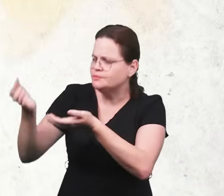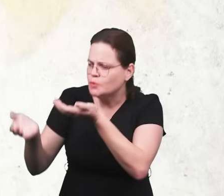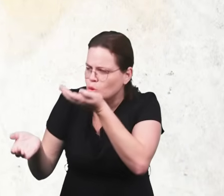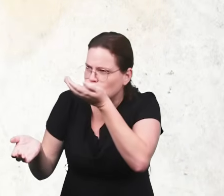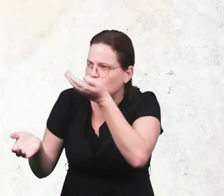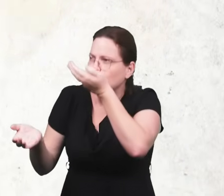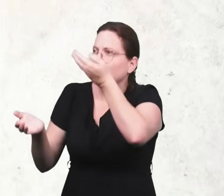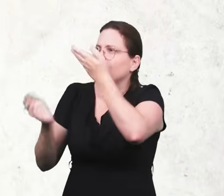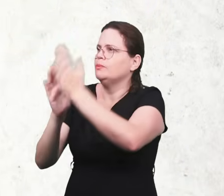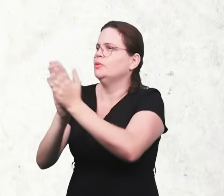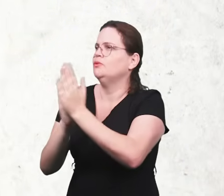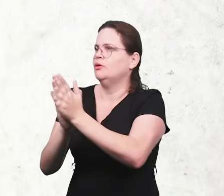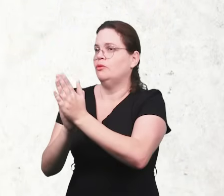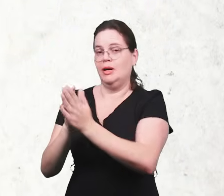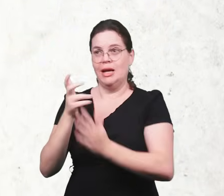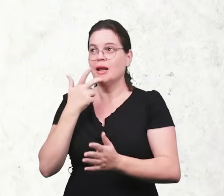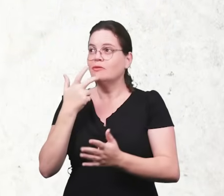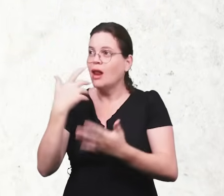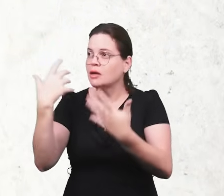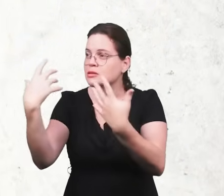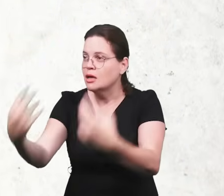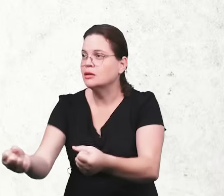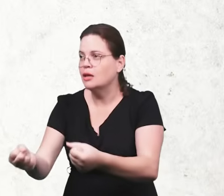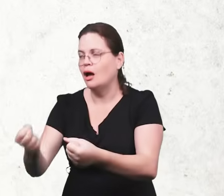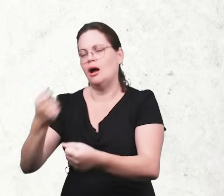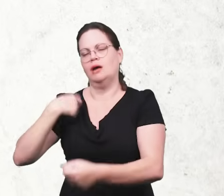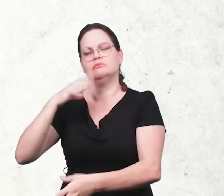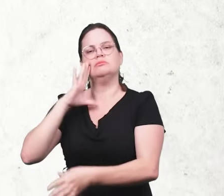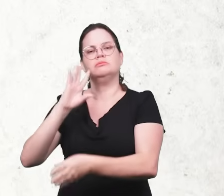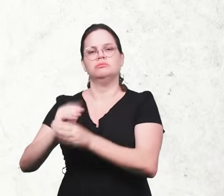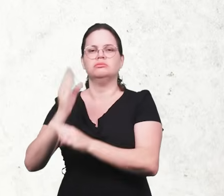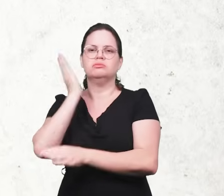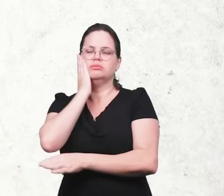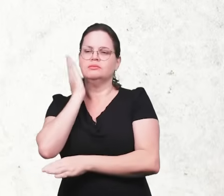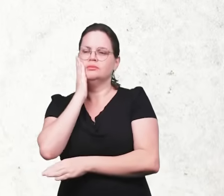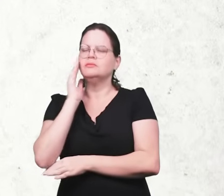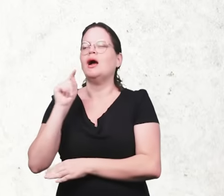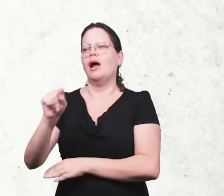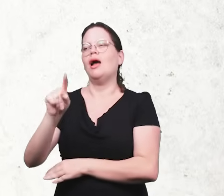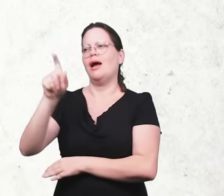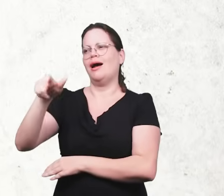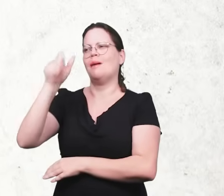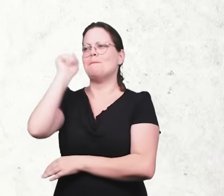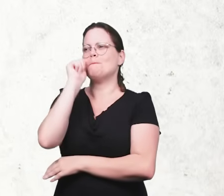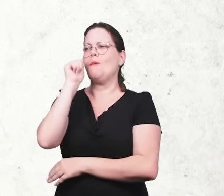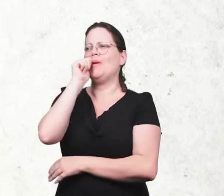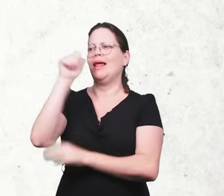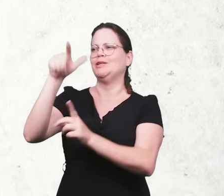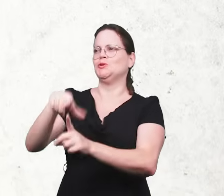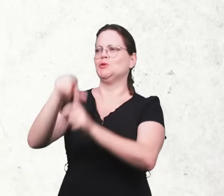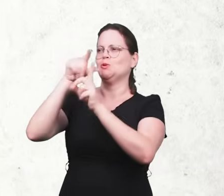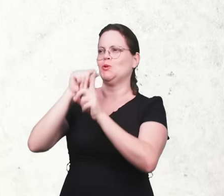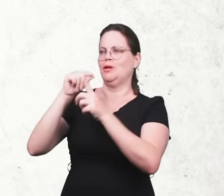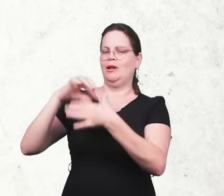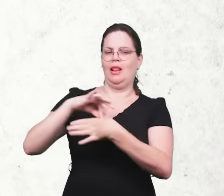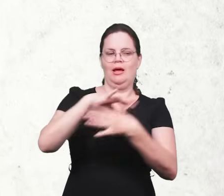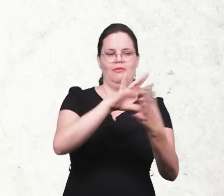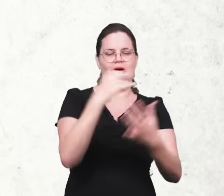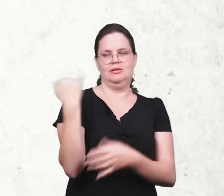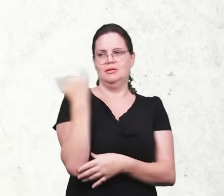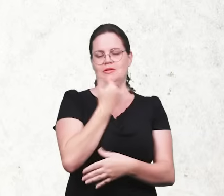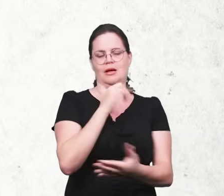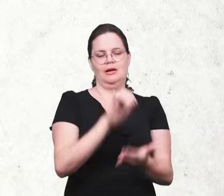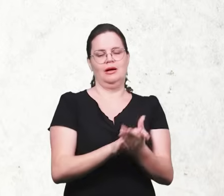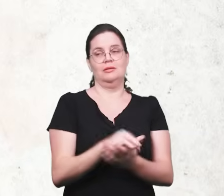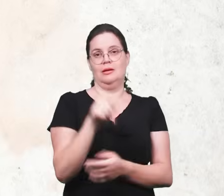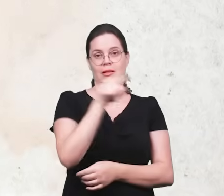que eu beba, e ela disser, bebe e darei de beber aos teus camelos, esta seja quem designaste ao teu